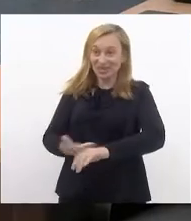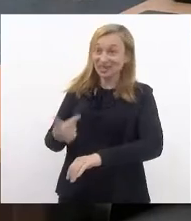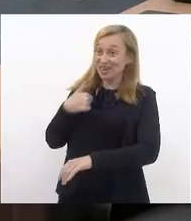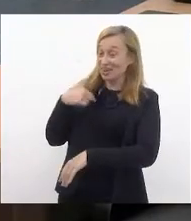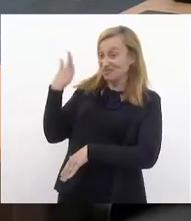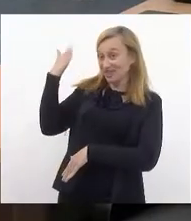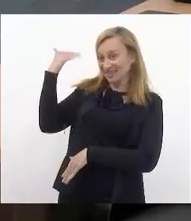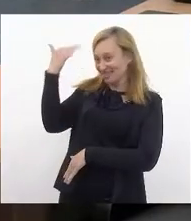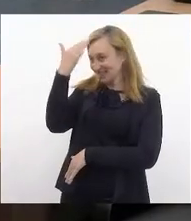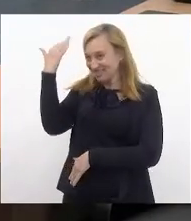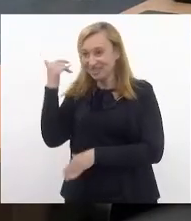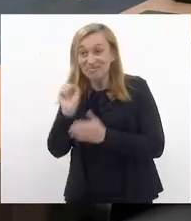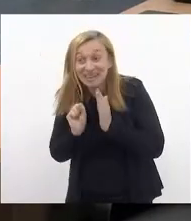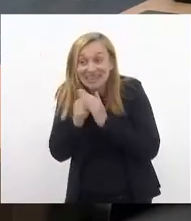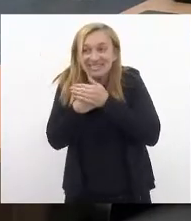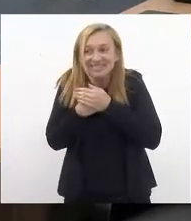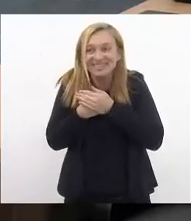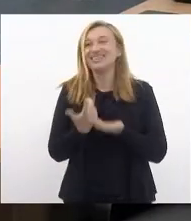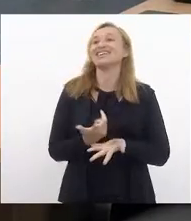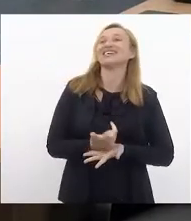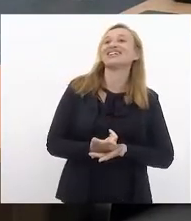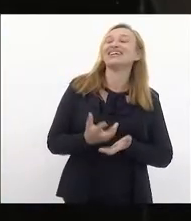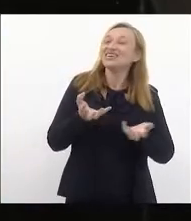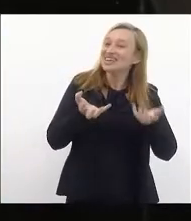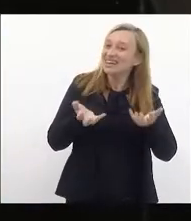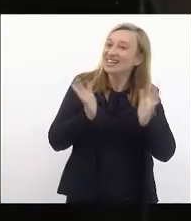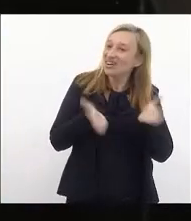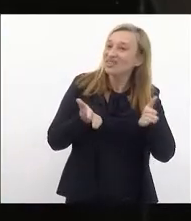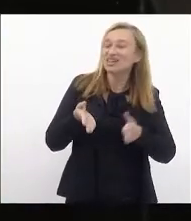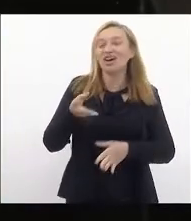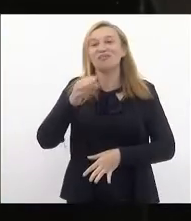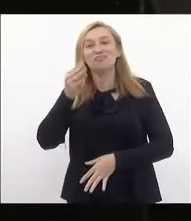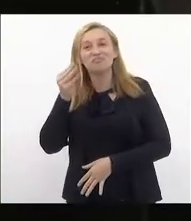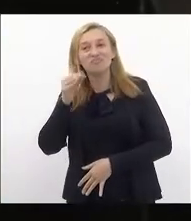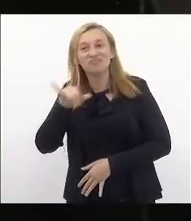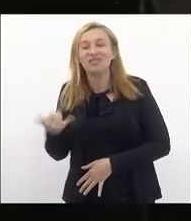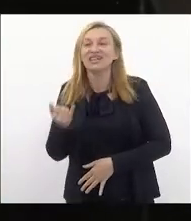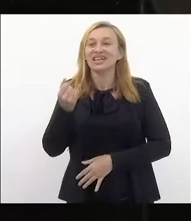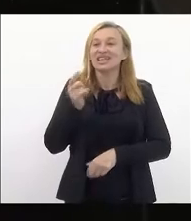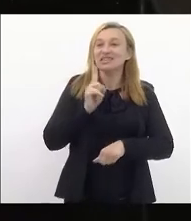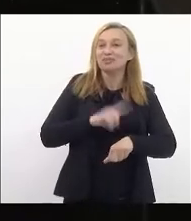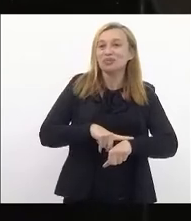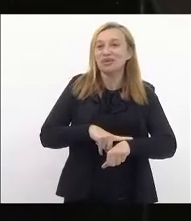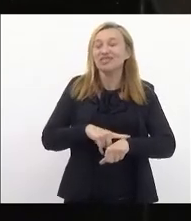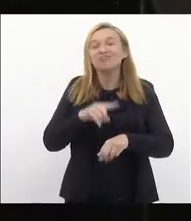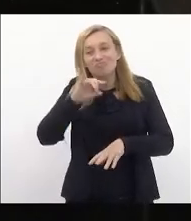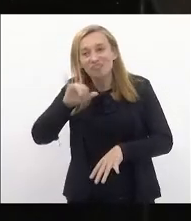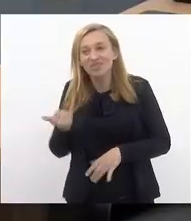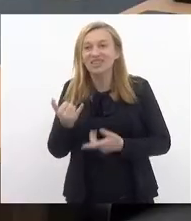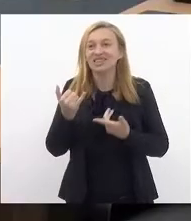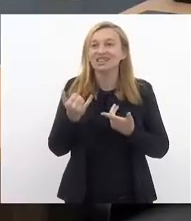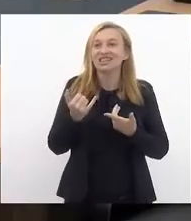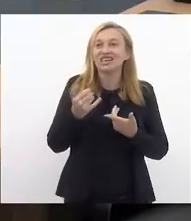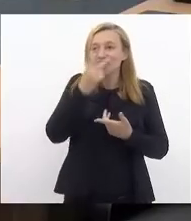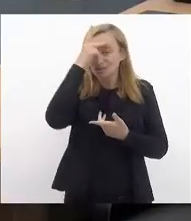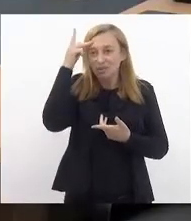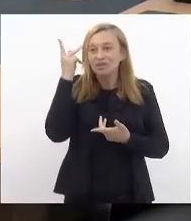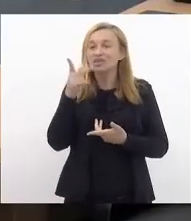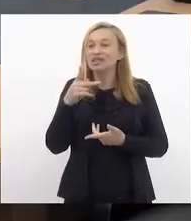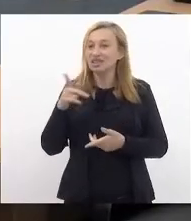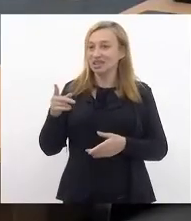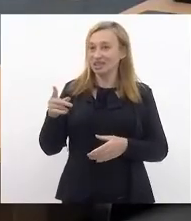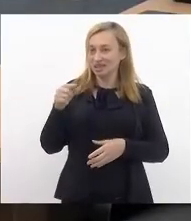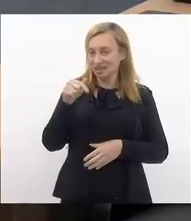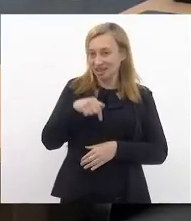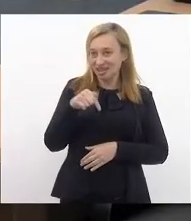pinto então dá para disfarçar mas eu queria hoje aproveitar esse momento aproveitando as pessoas que ainda estão aqui na